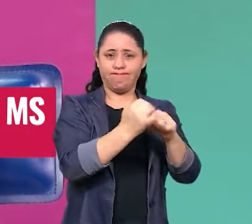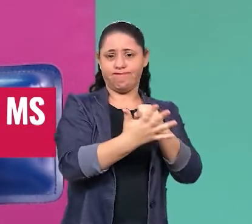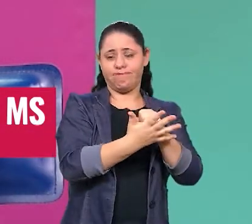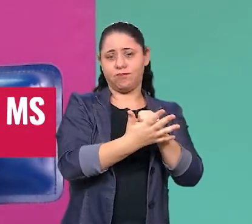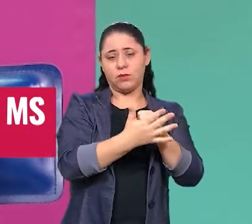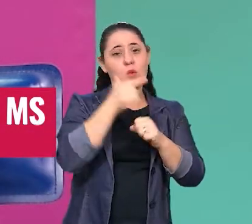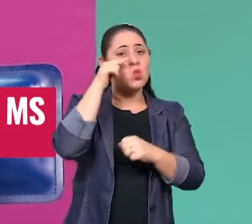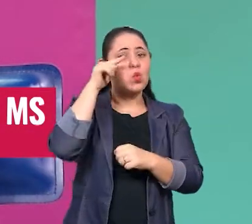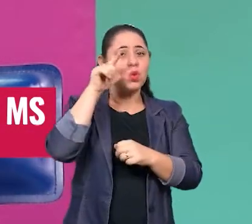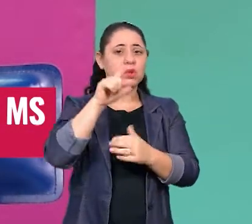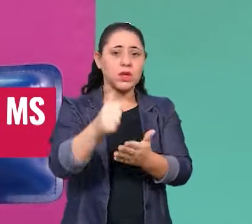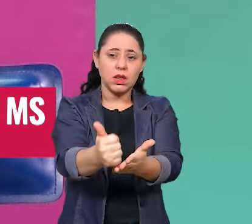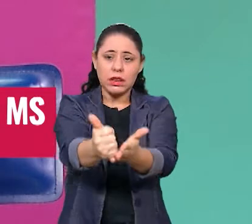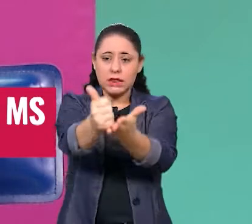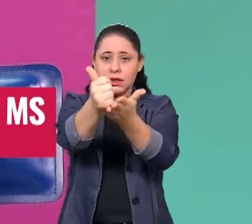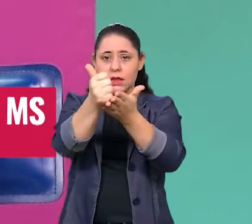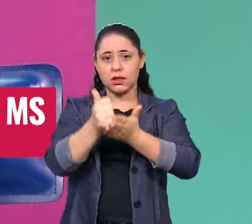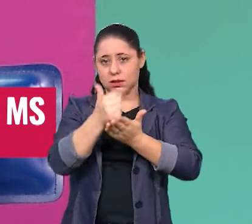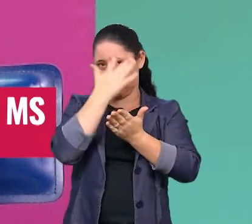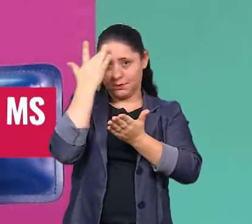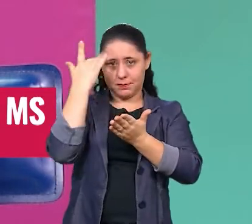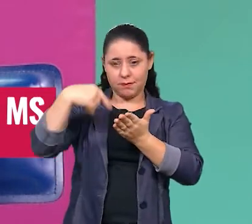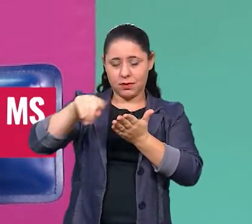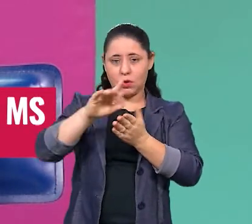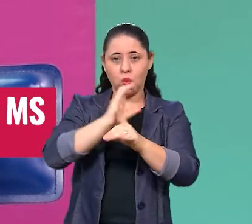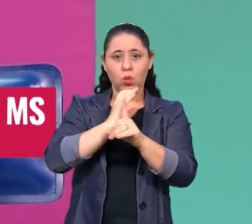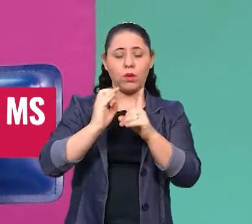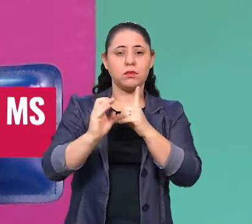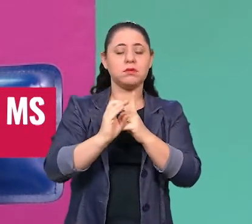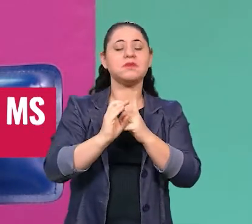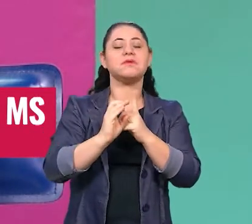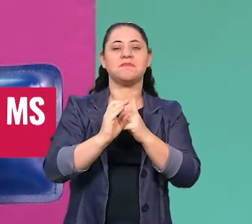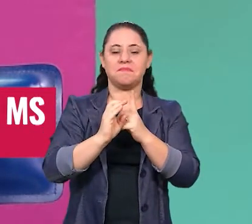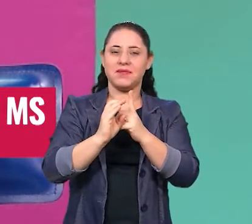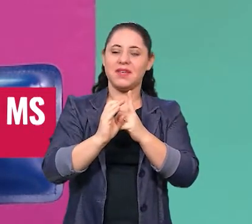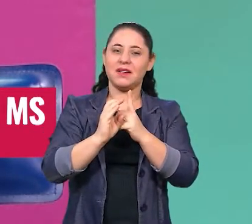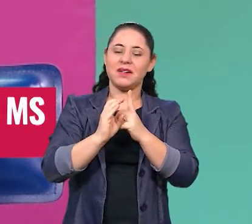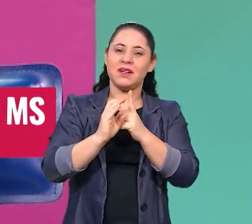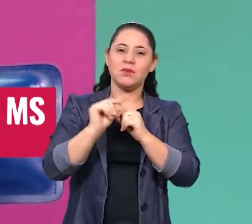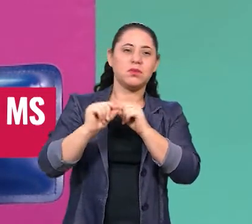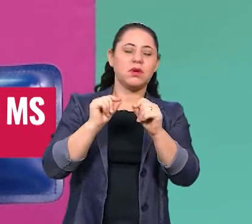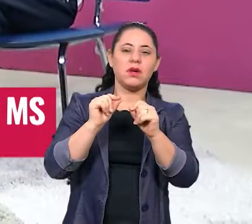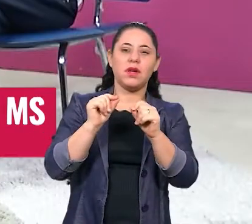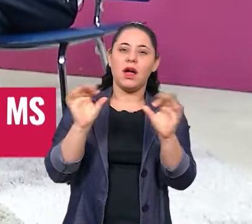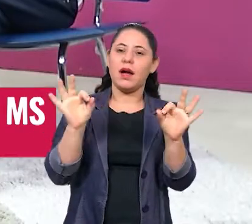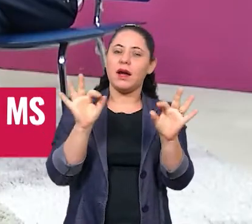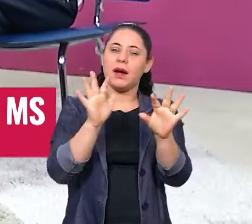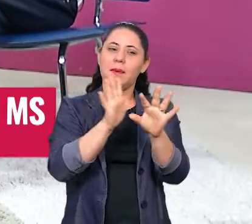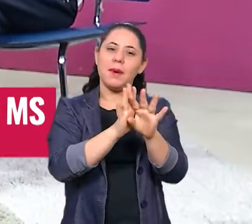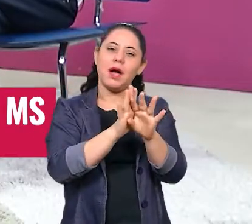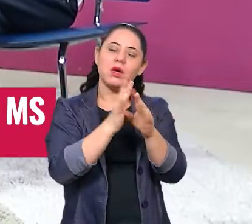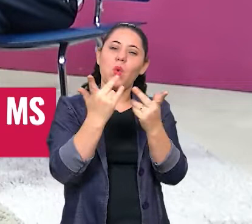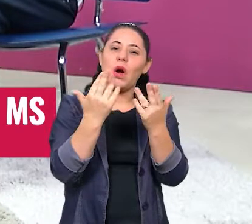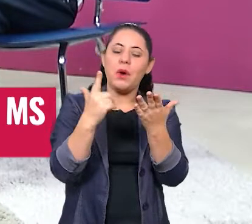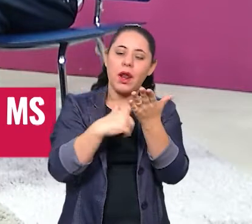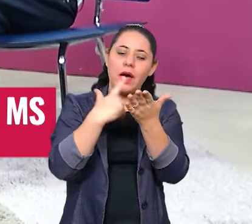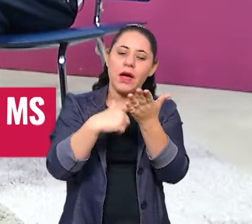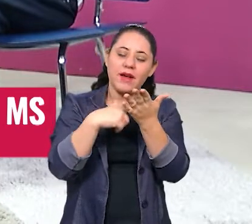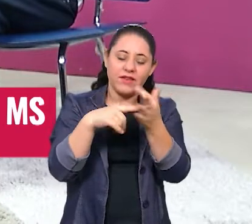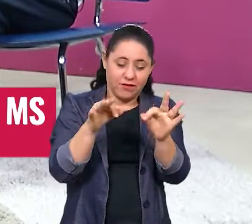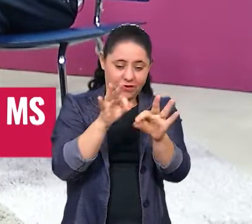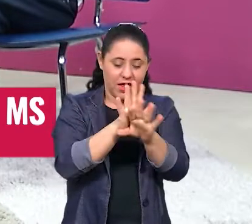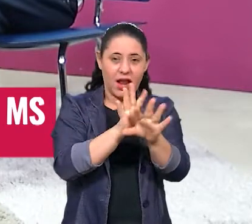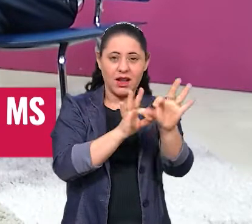período desse, conseguir trazer essas pessoas, isso para a gente é rico. A gente está para fechar um capítulo de um livrinho,